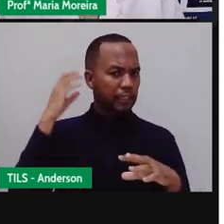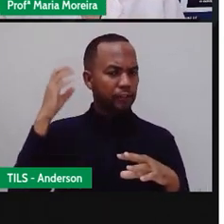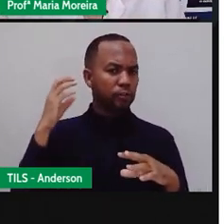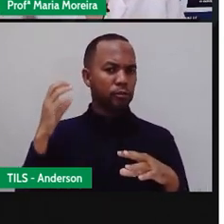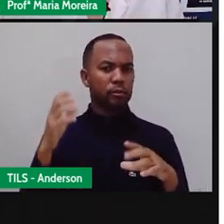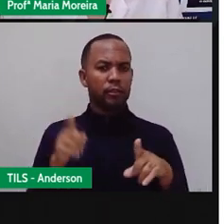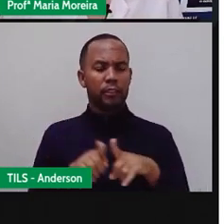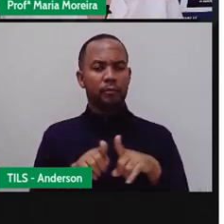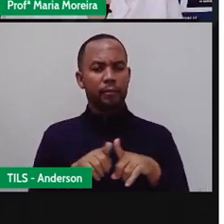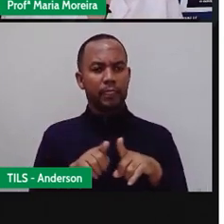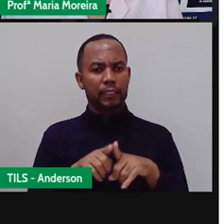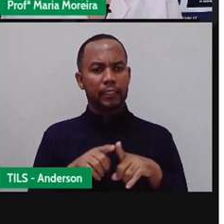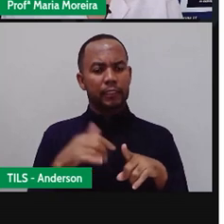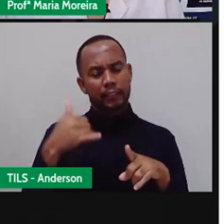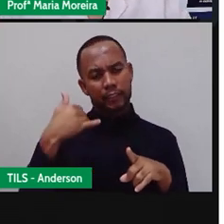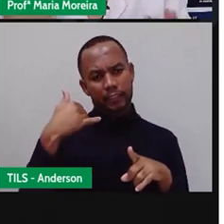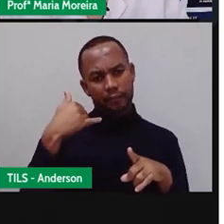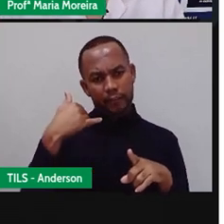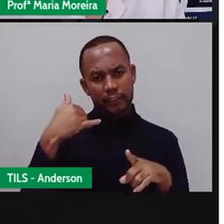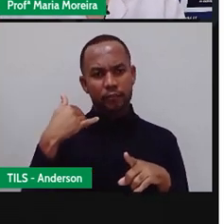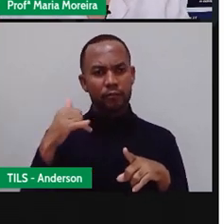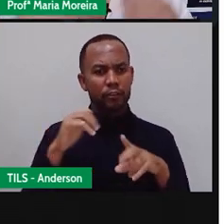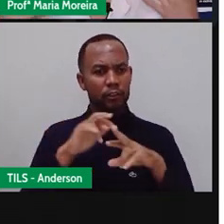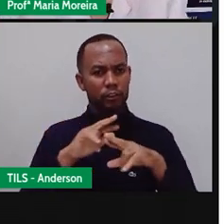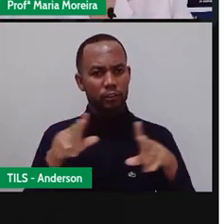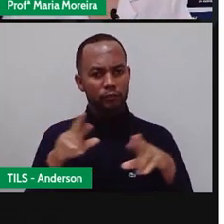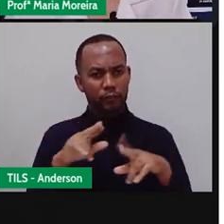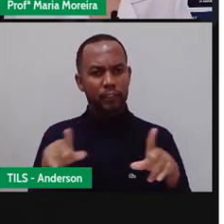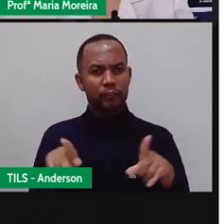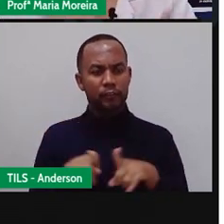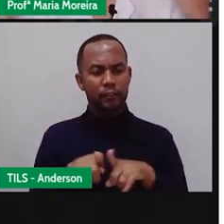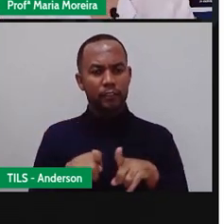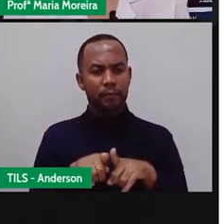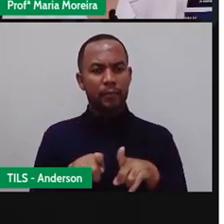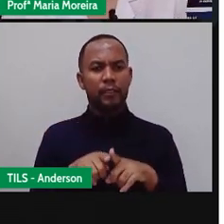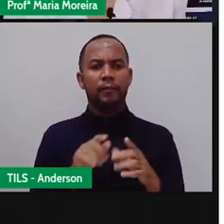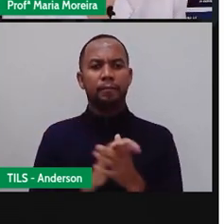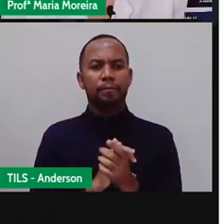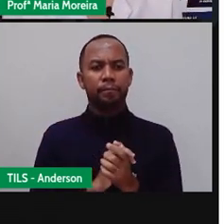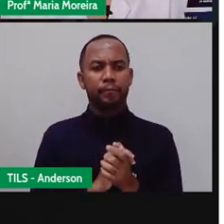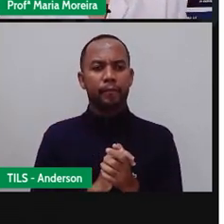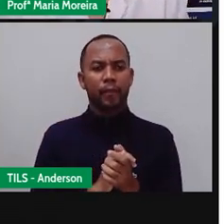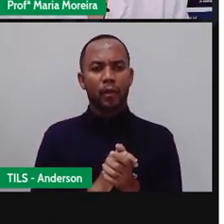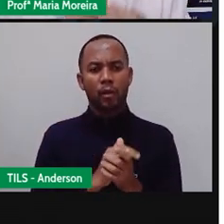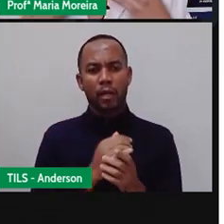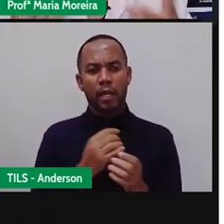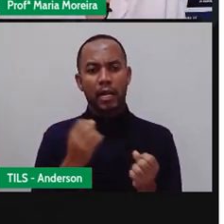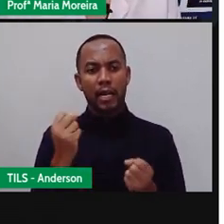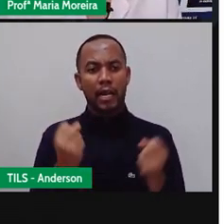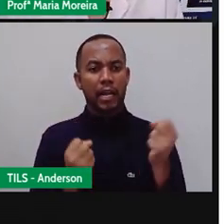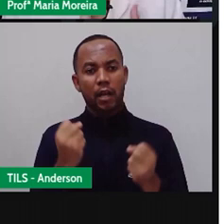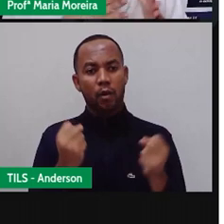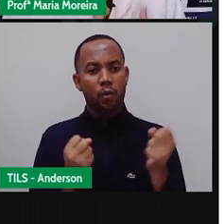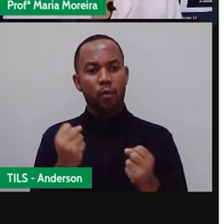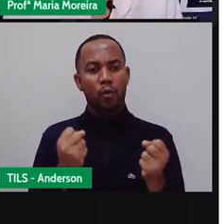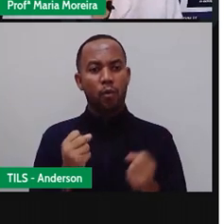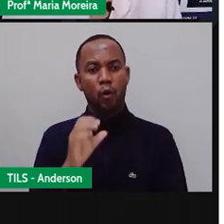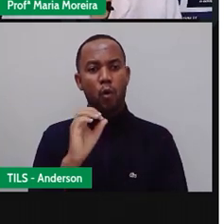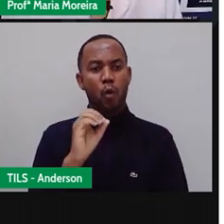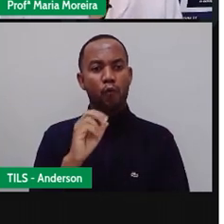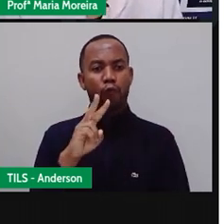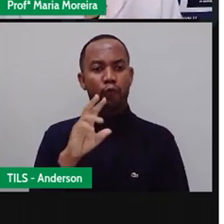televisão que tivesse os outros meios lembra a gente falou que inclusive até do carro do ovo do carro de som Então existe aí